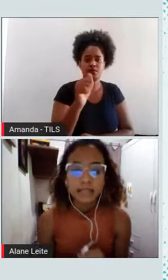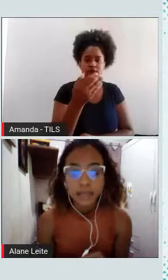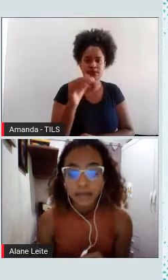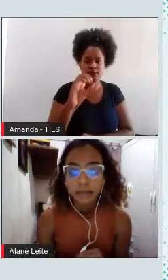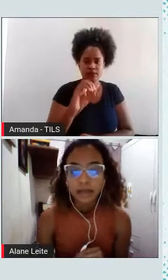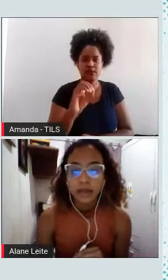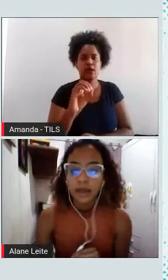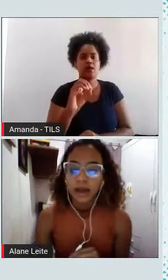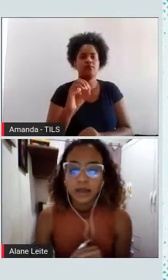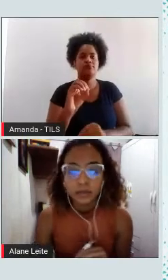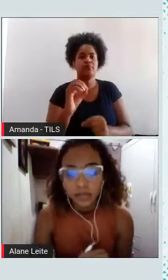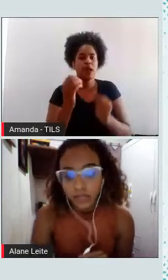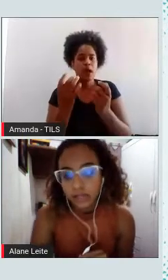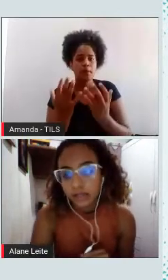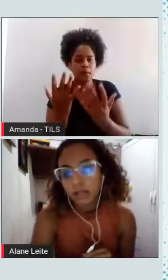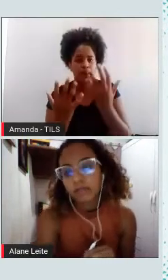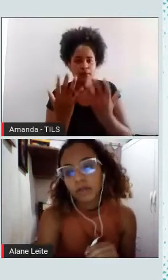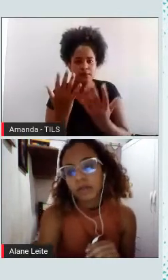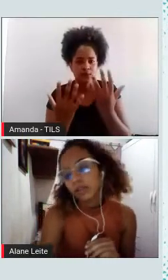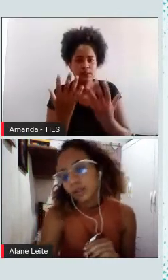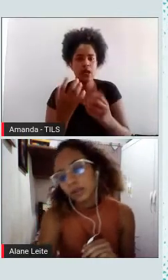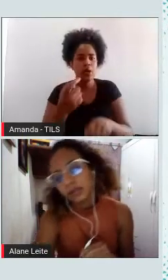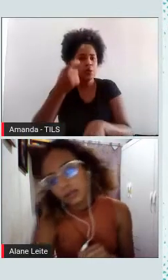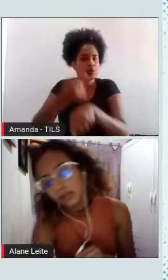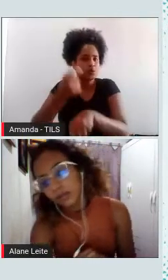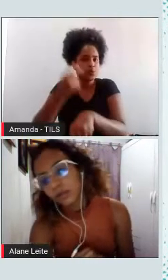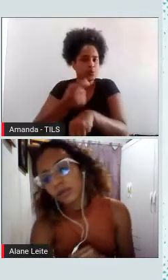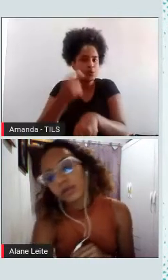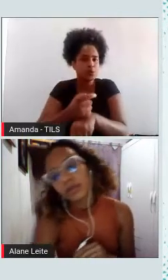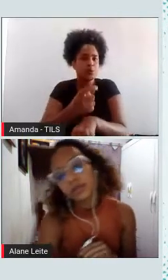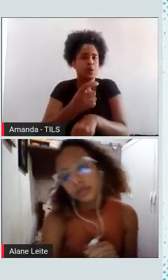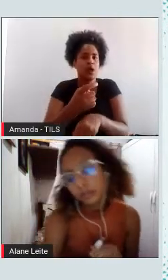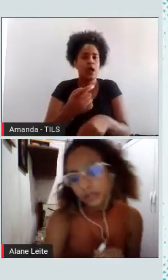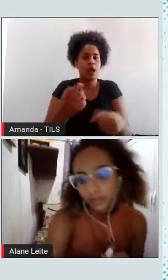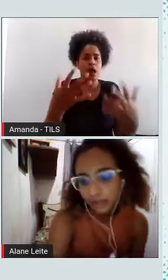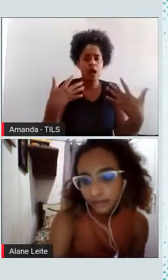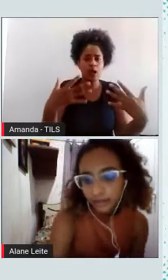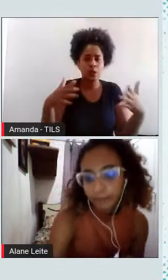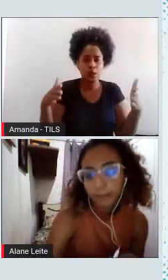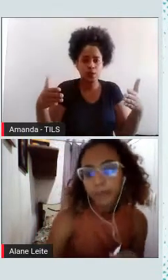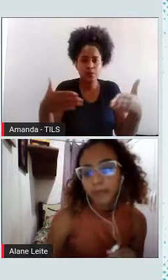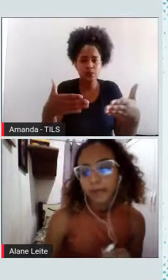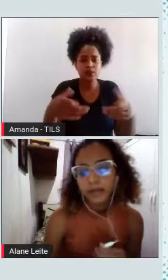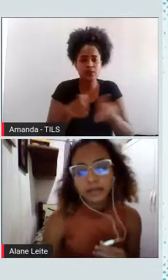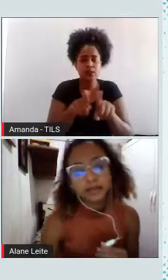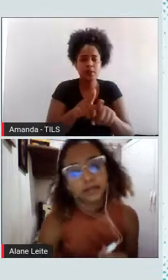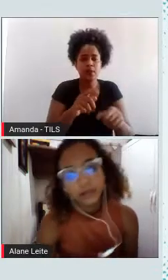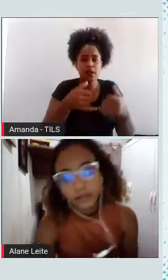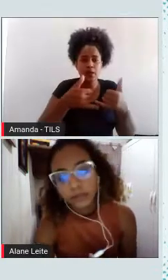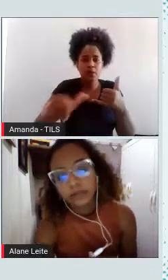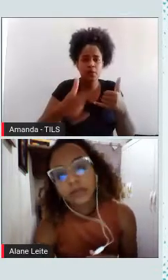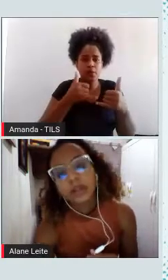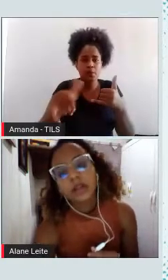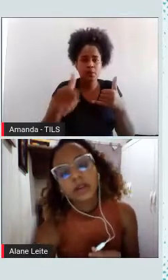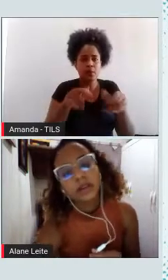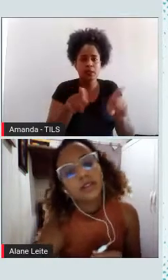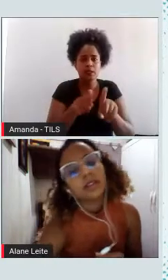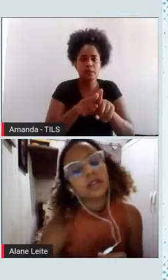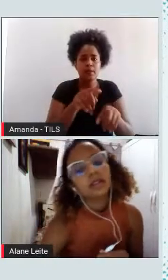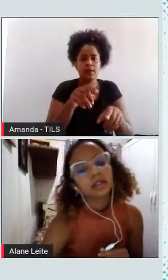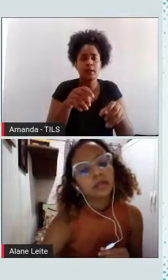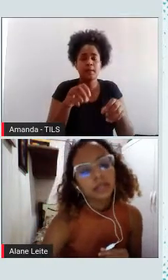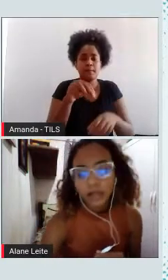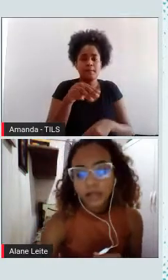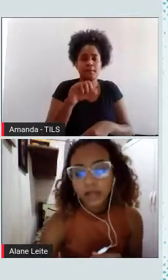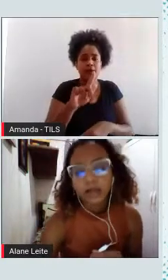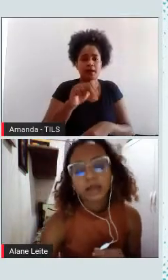a densidade, a dureza, calor específico, condutibilidade, magnetismo,